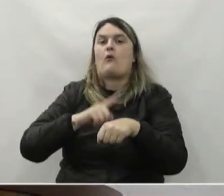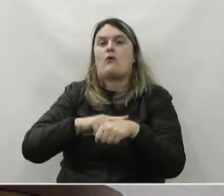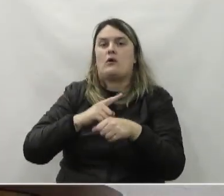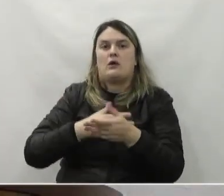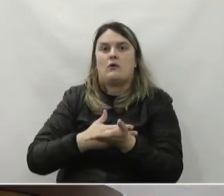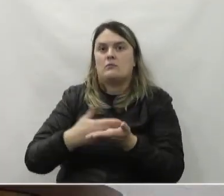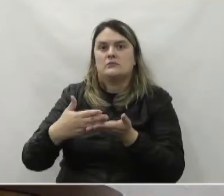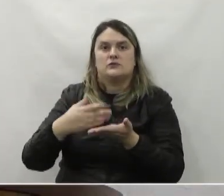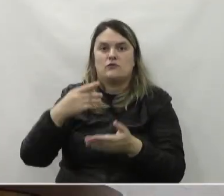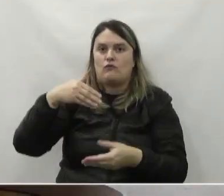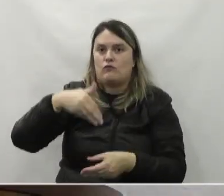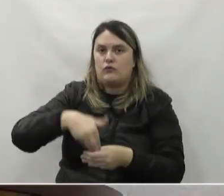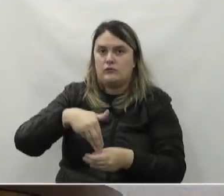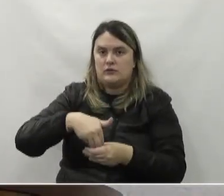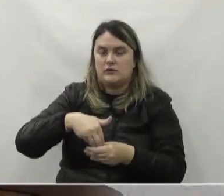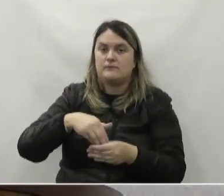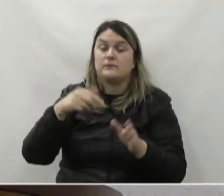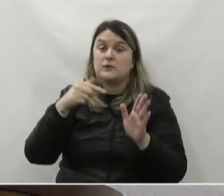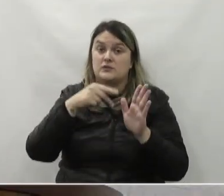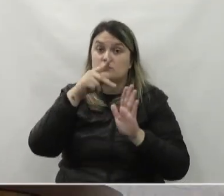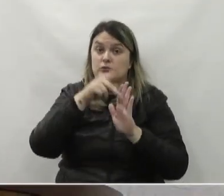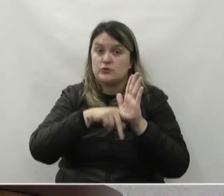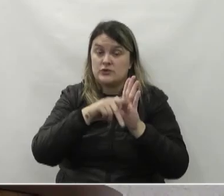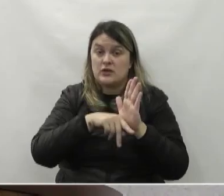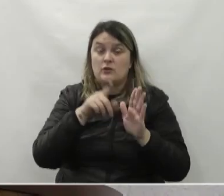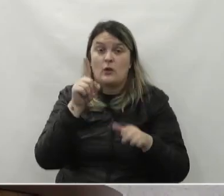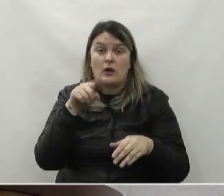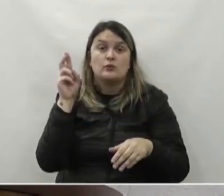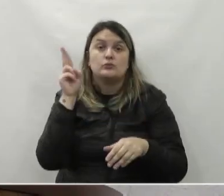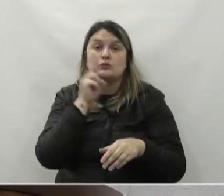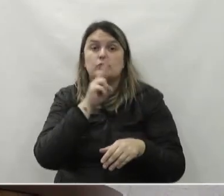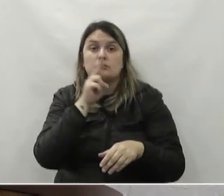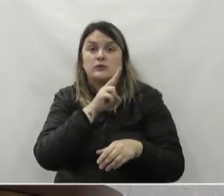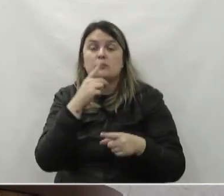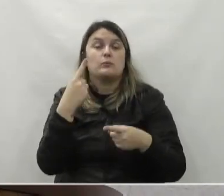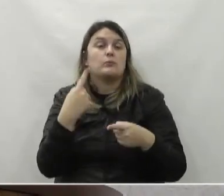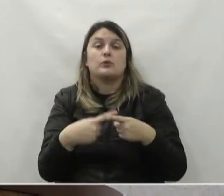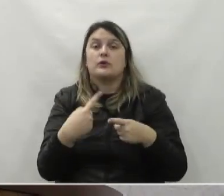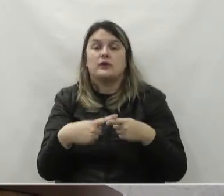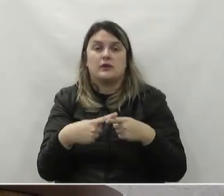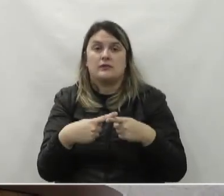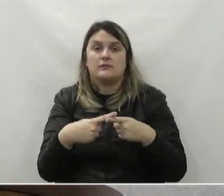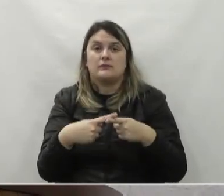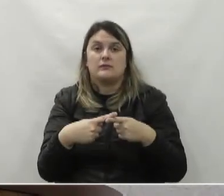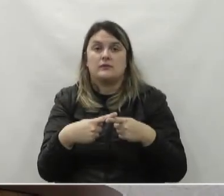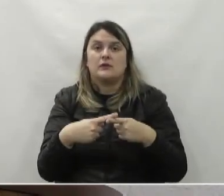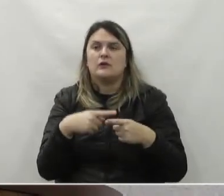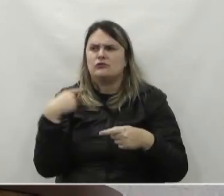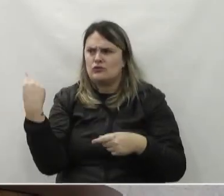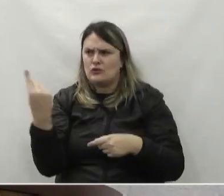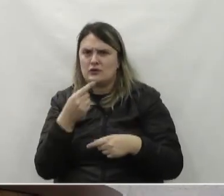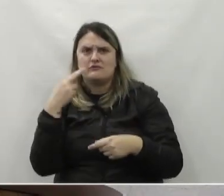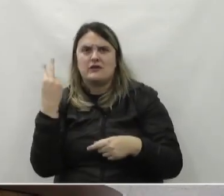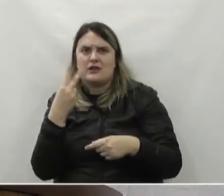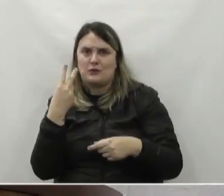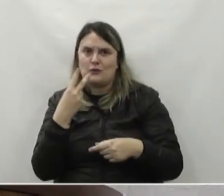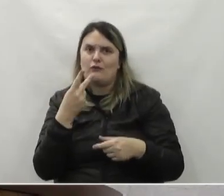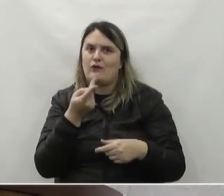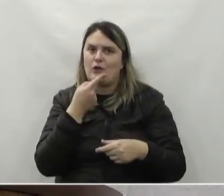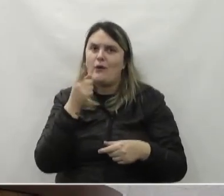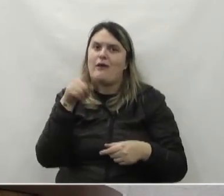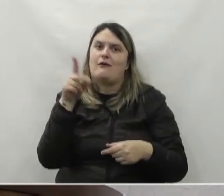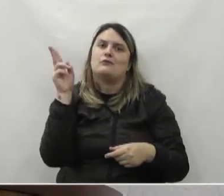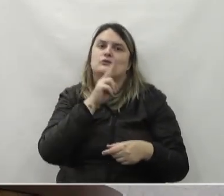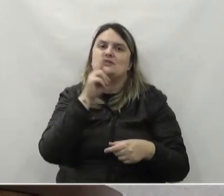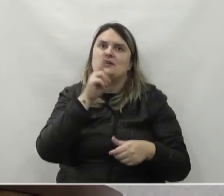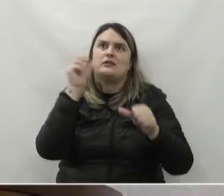E esse projeto veio com o regime de urgência até por um pedido de nós vereadores.